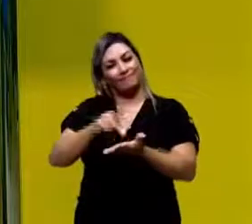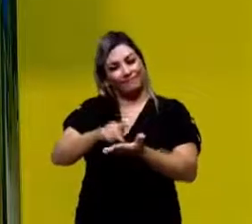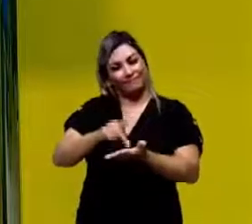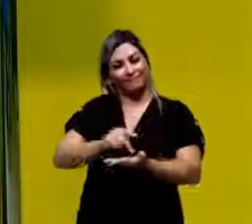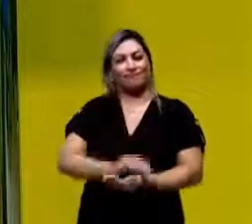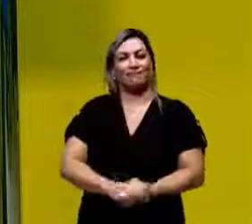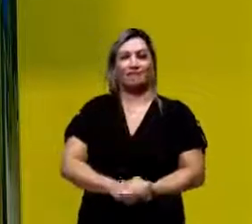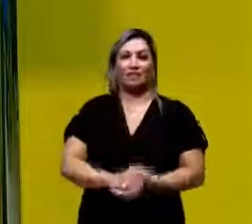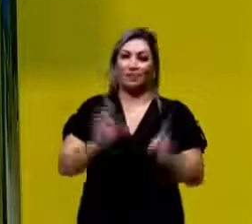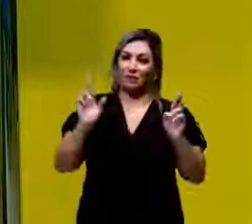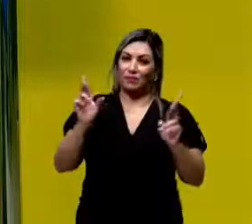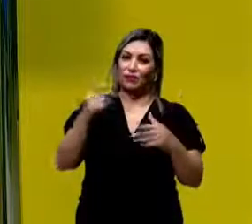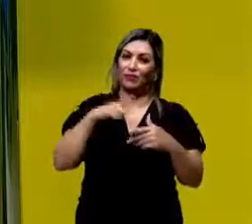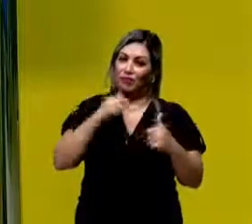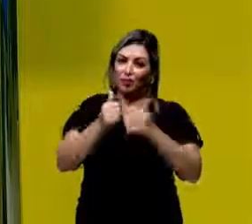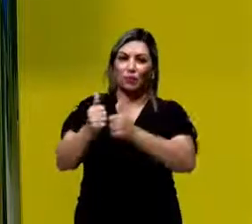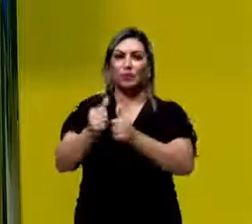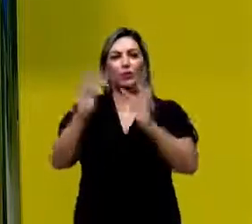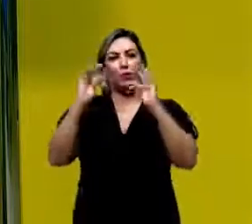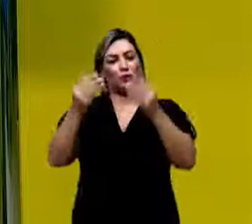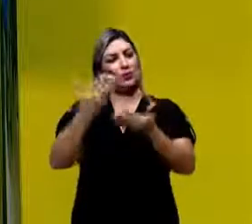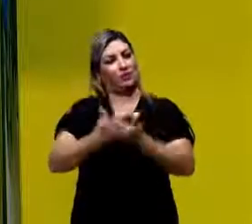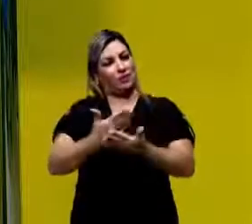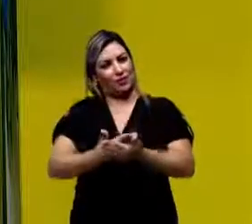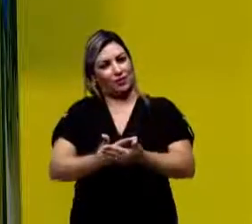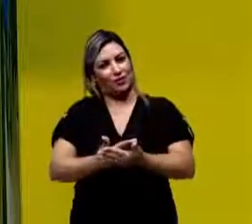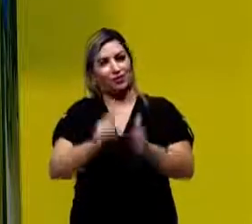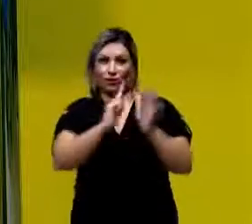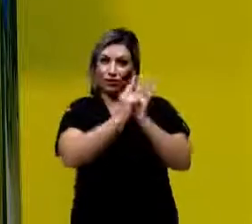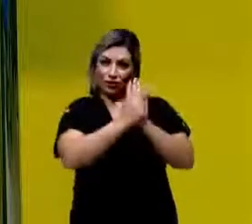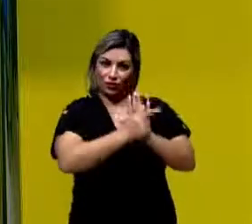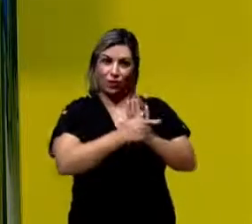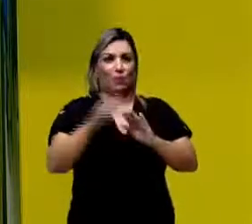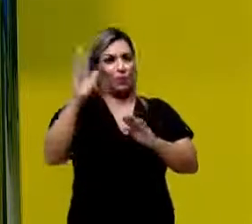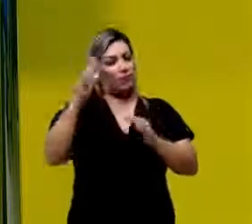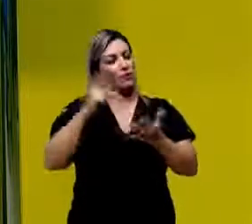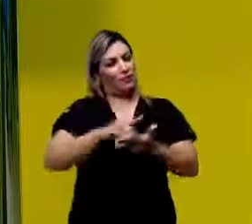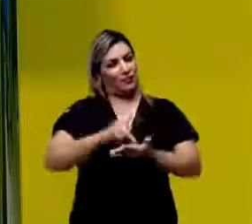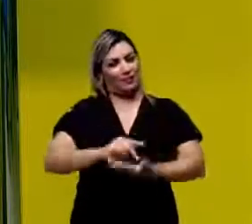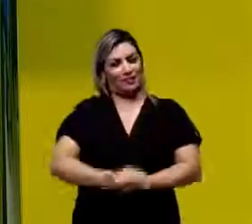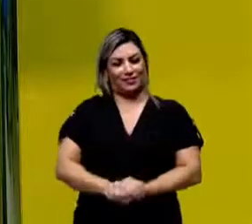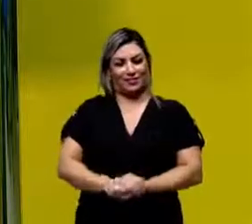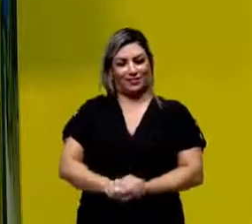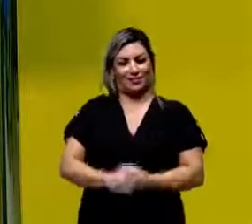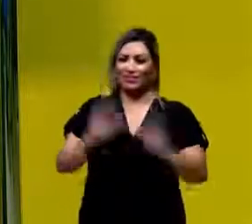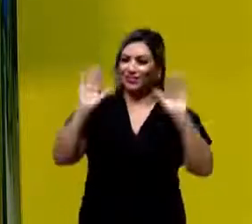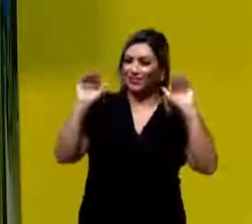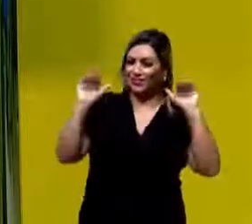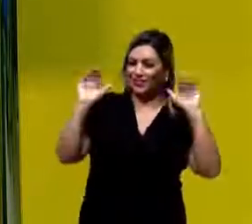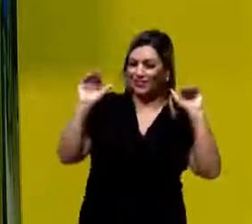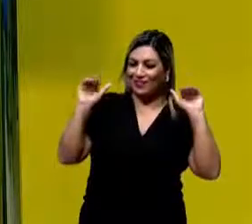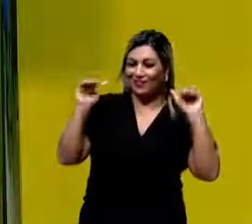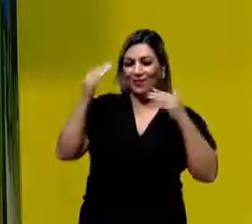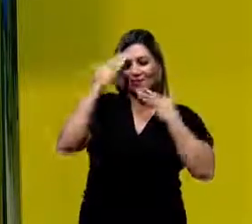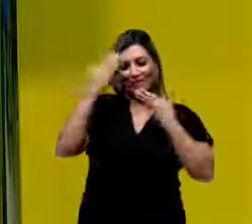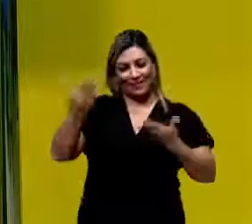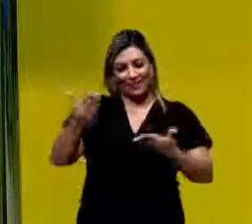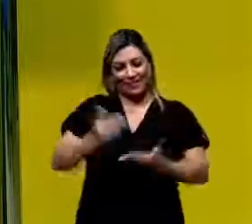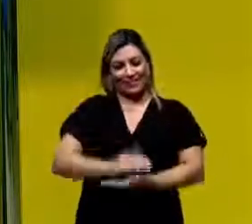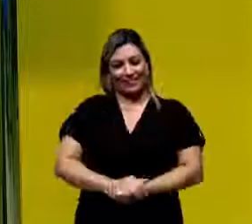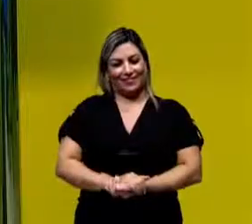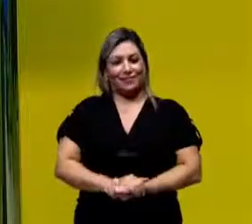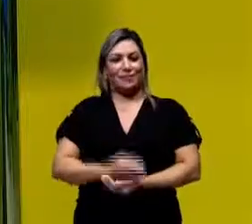a espero que vocês nos acompanhem aqui em todas as aulas que esse gênero tenho promete muitos se o gás next We can't